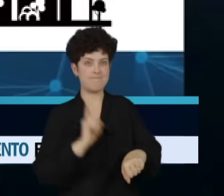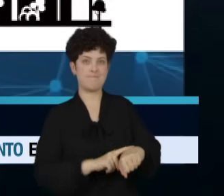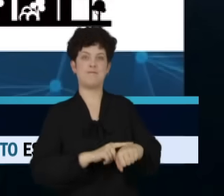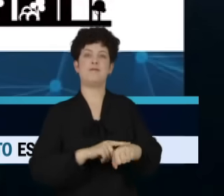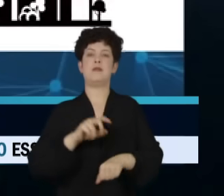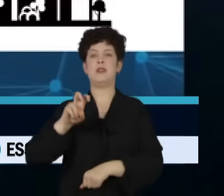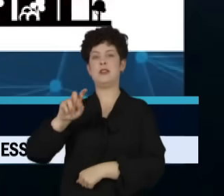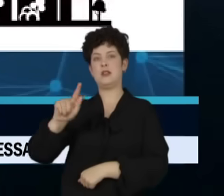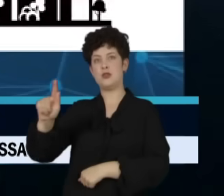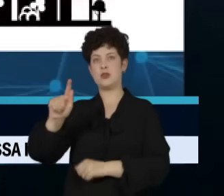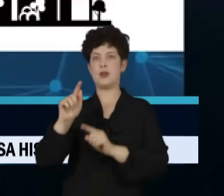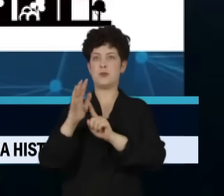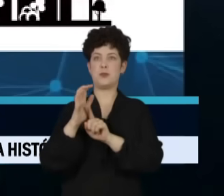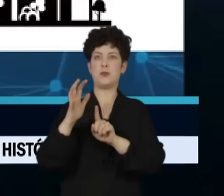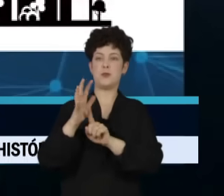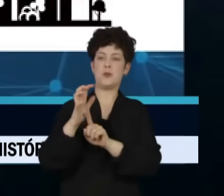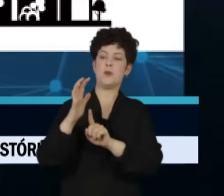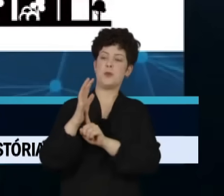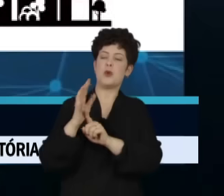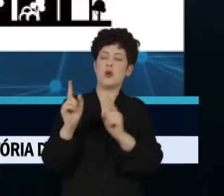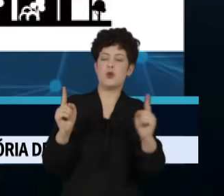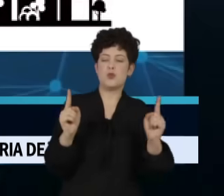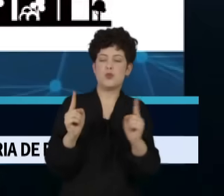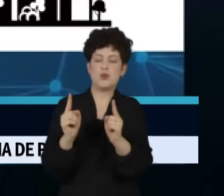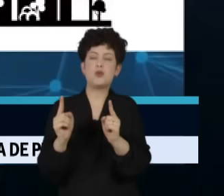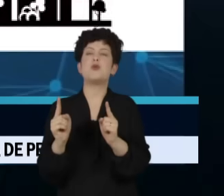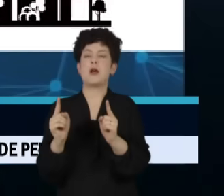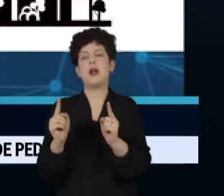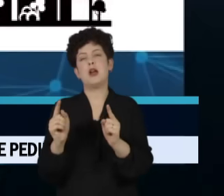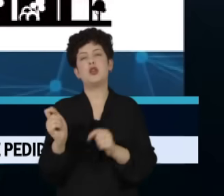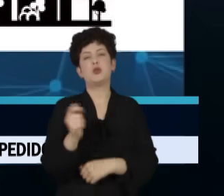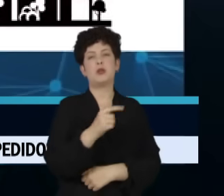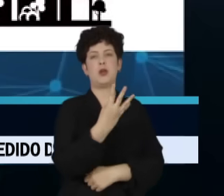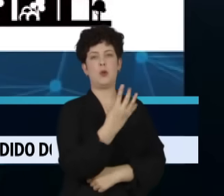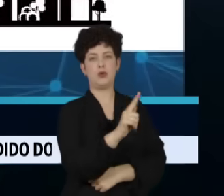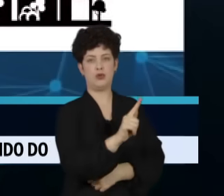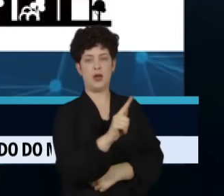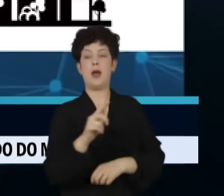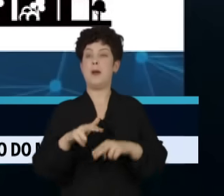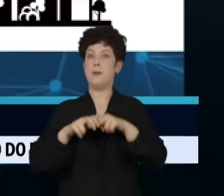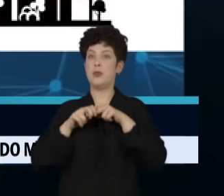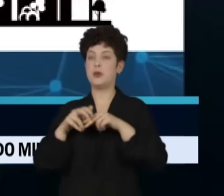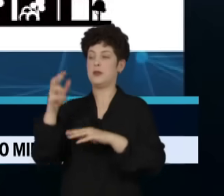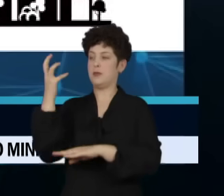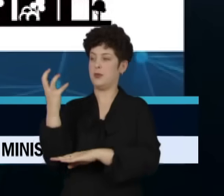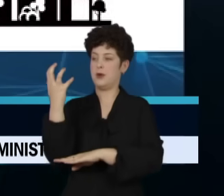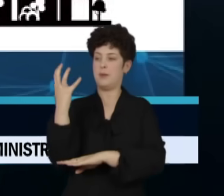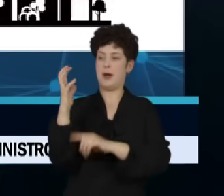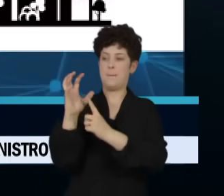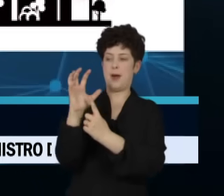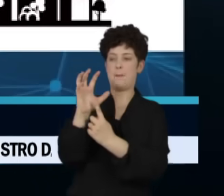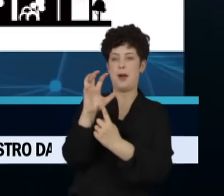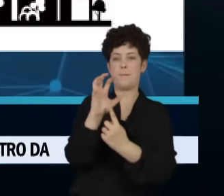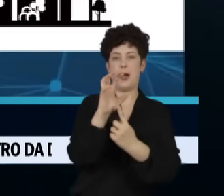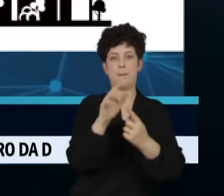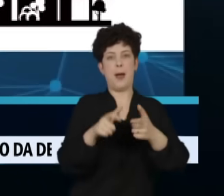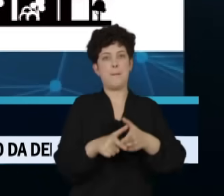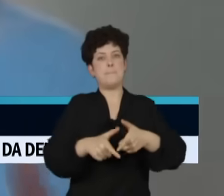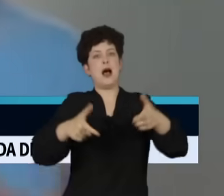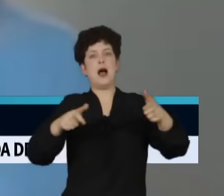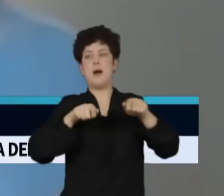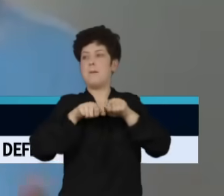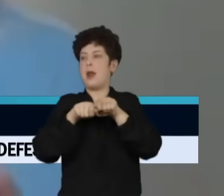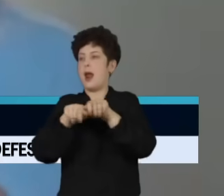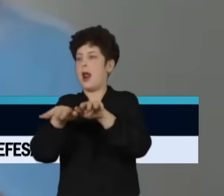do 5G t menor alcance do que as dog e, por isso exigem a instalação de mais antenas para espalhar o